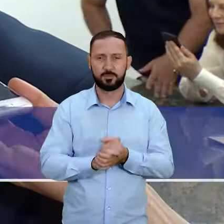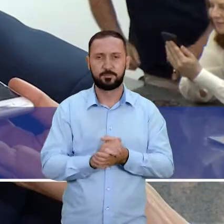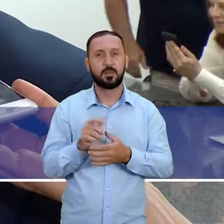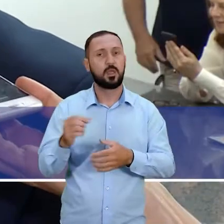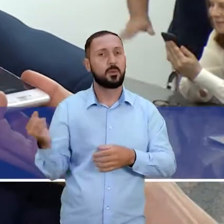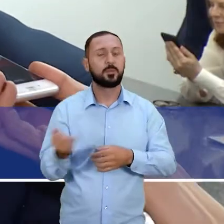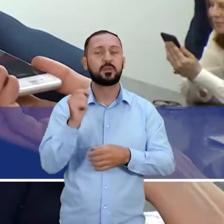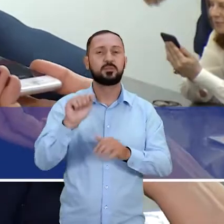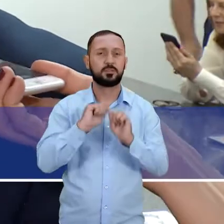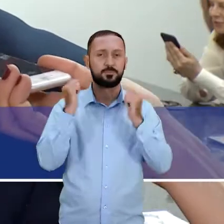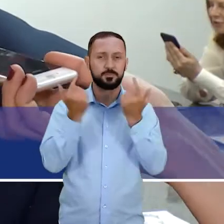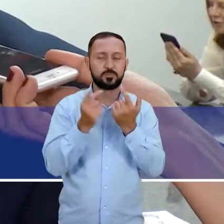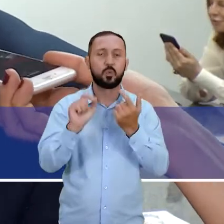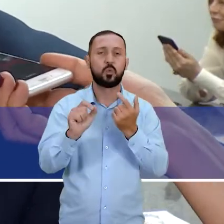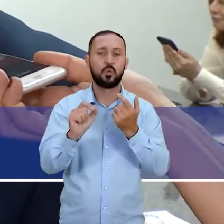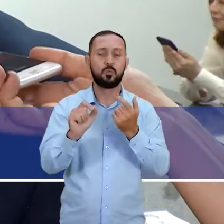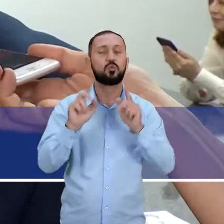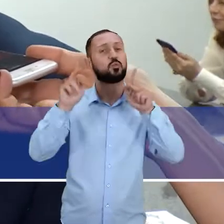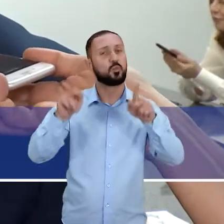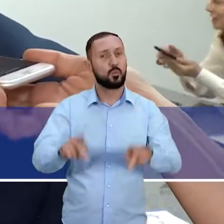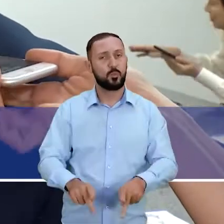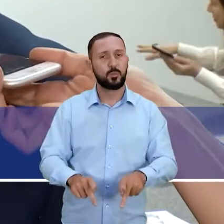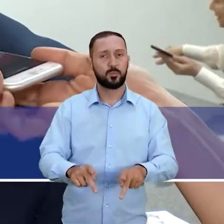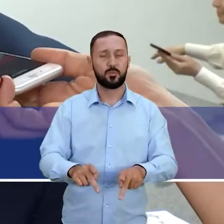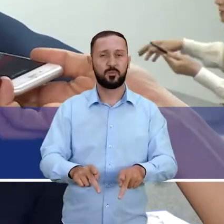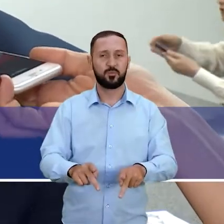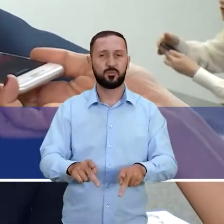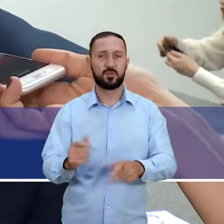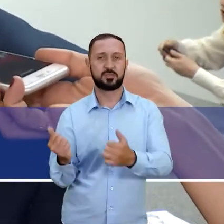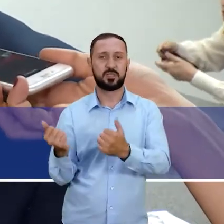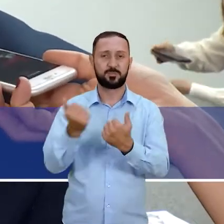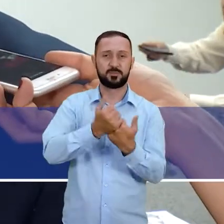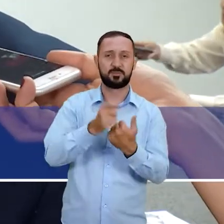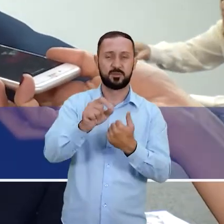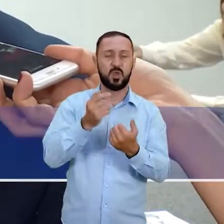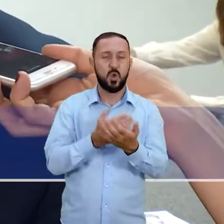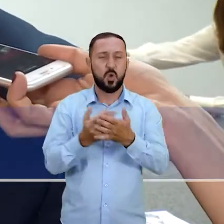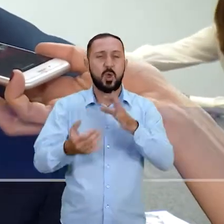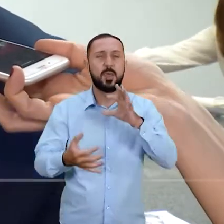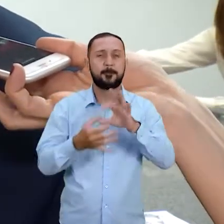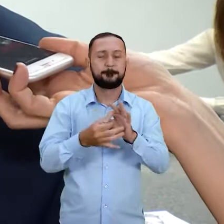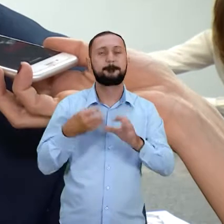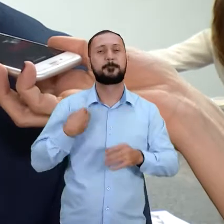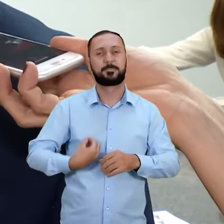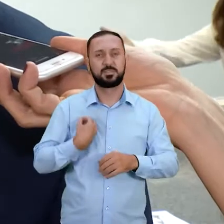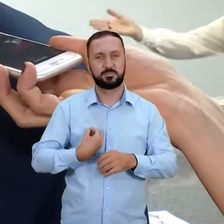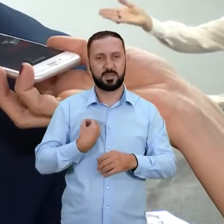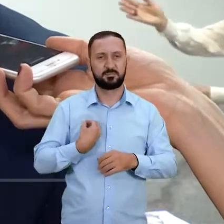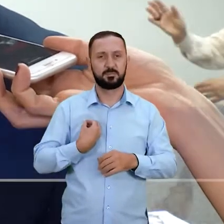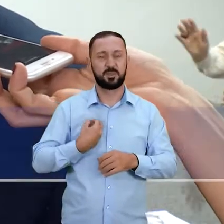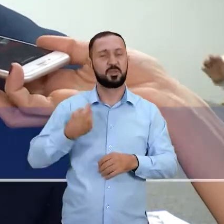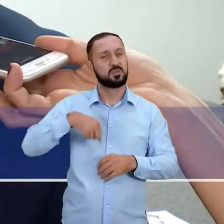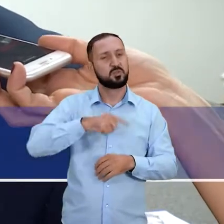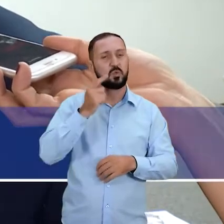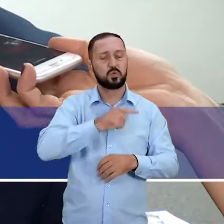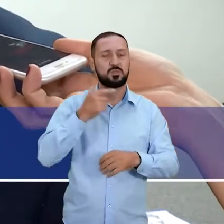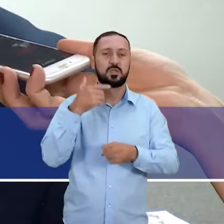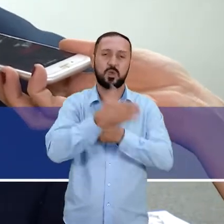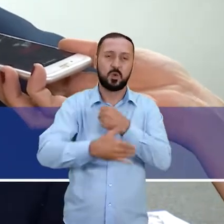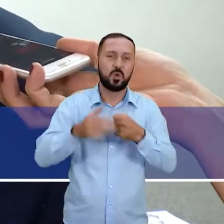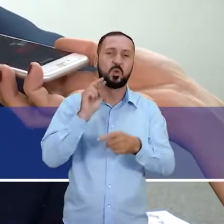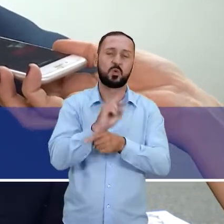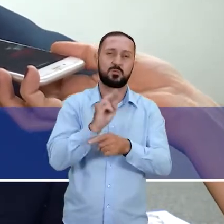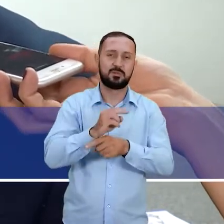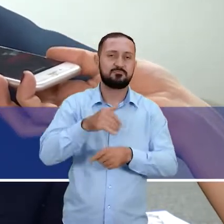a Assembleia Legislativa, como representante do povo sul-mato-grossense, engaje nesse processo e participe para que a gente possa